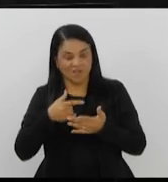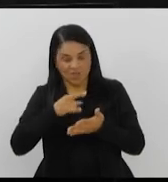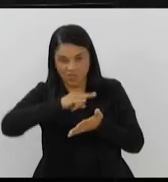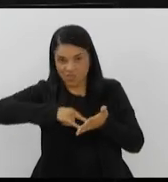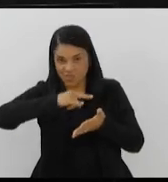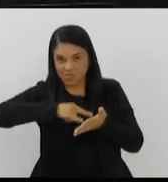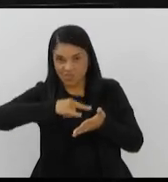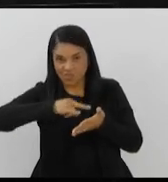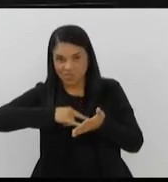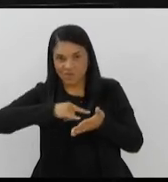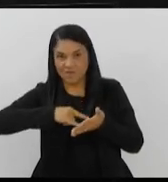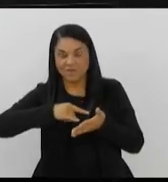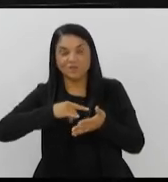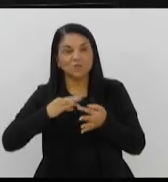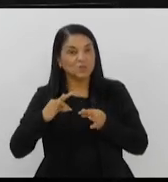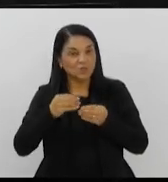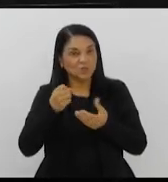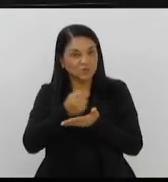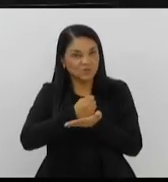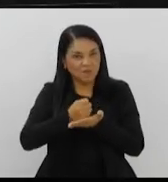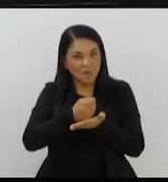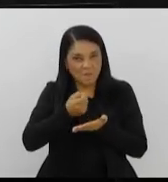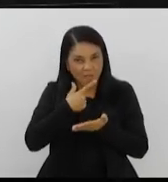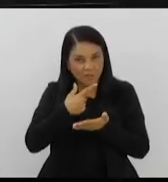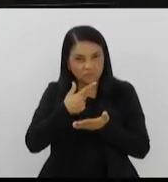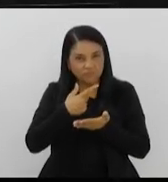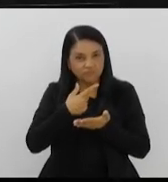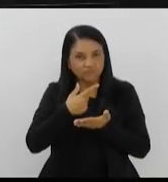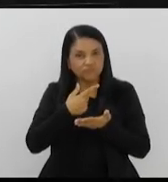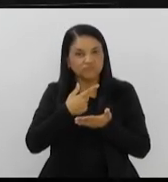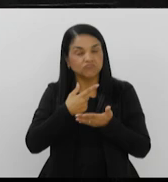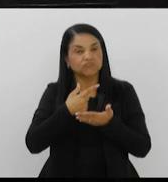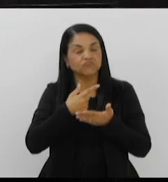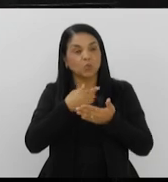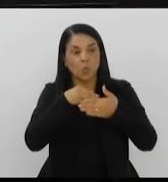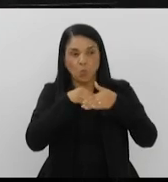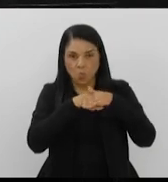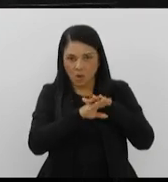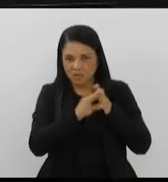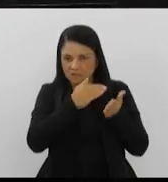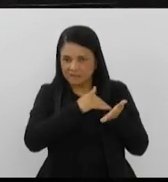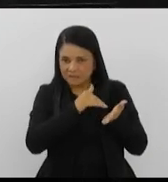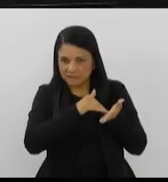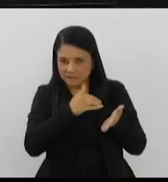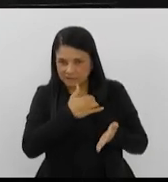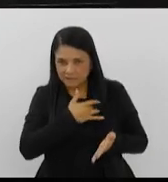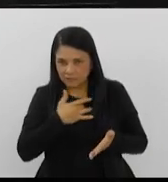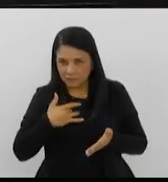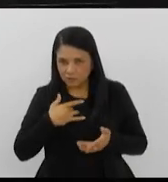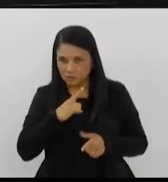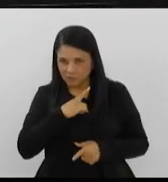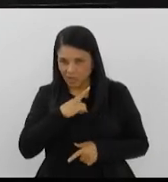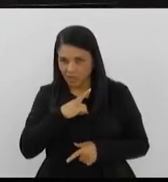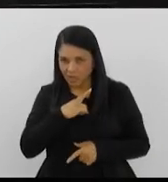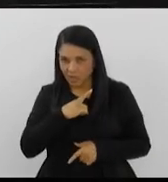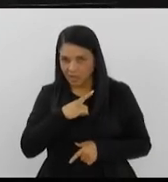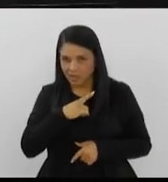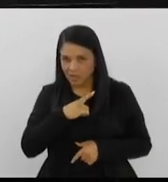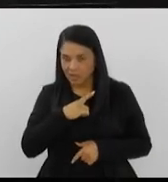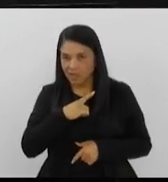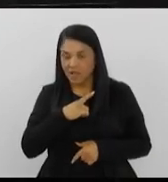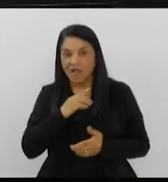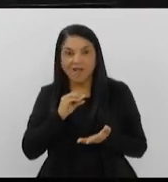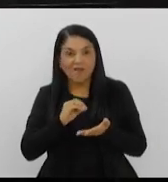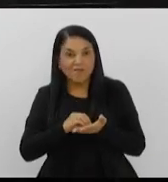fiscal, se todos esses remédios realmente estão lá no depósito da Secretaria de Saúde. Gente, falta leite para